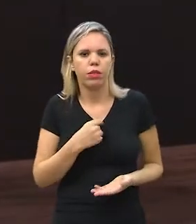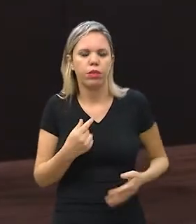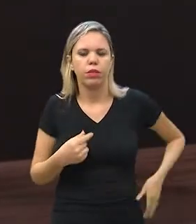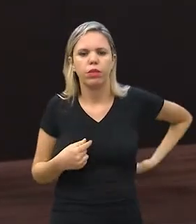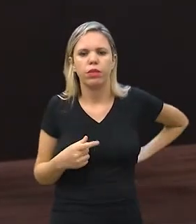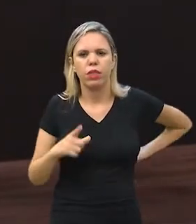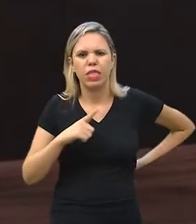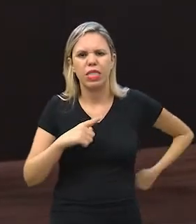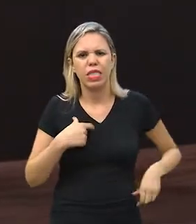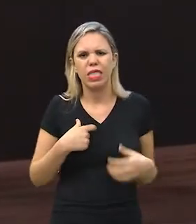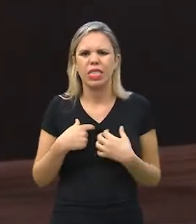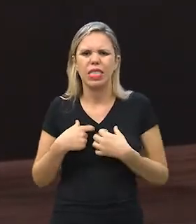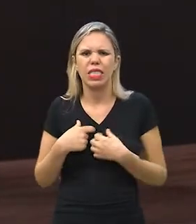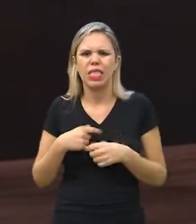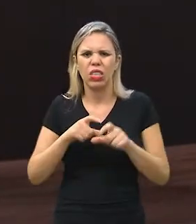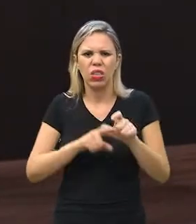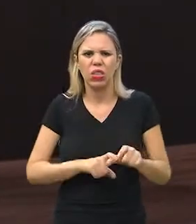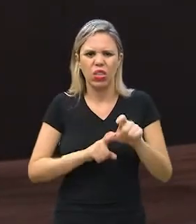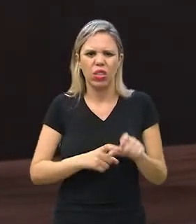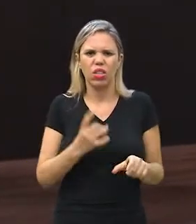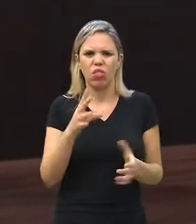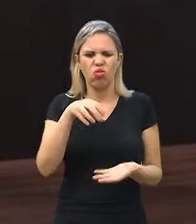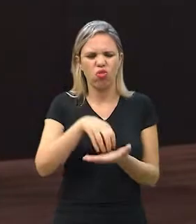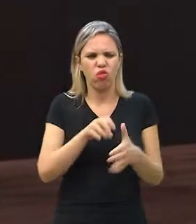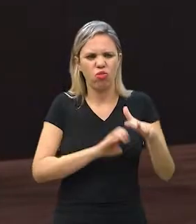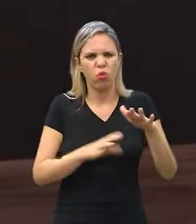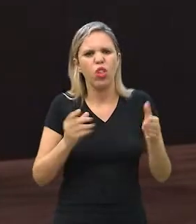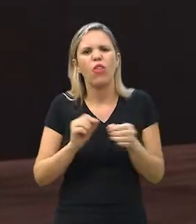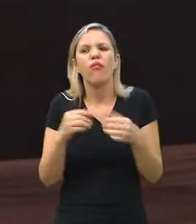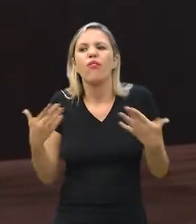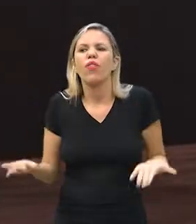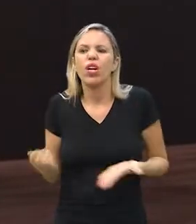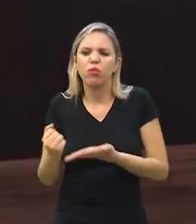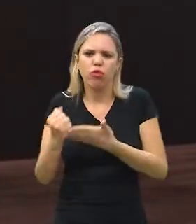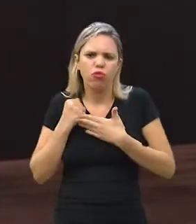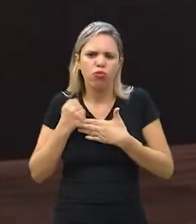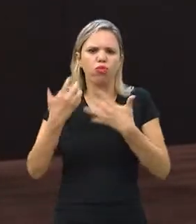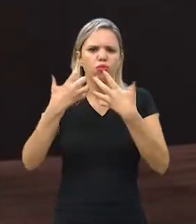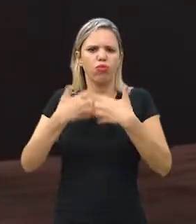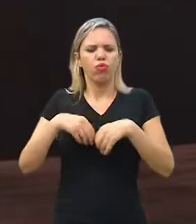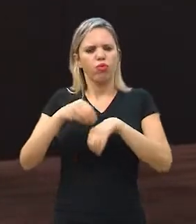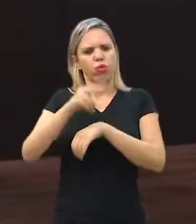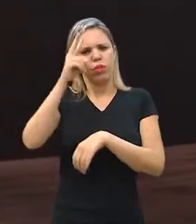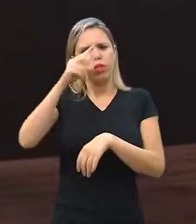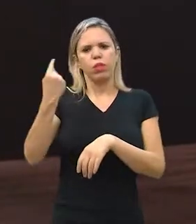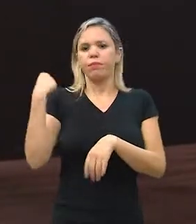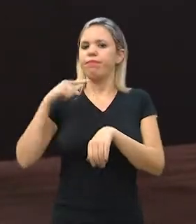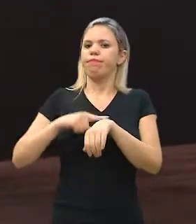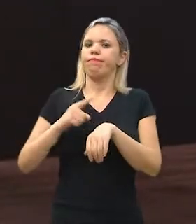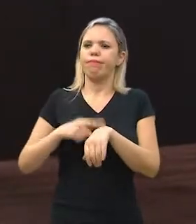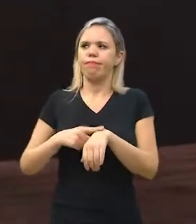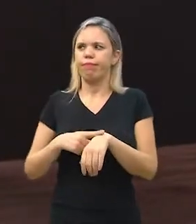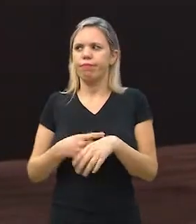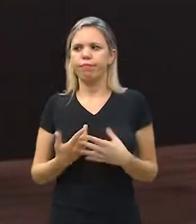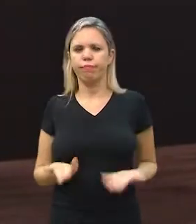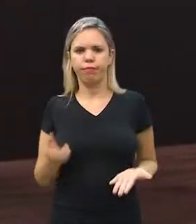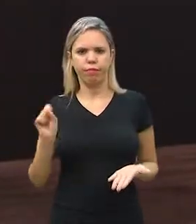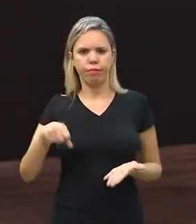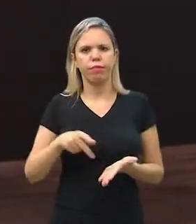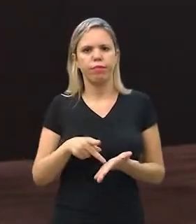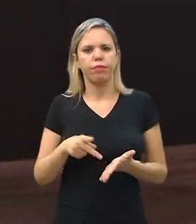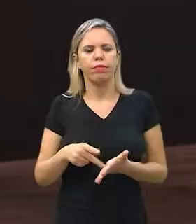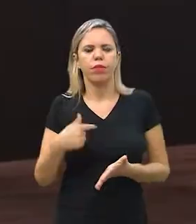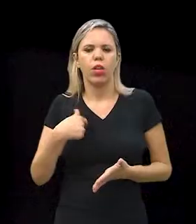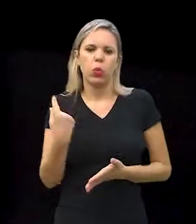falou isso para ele, olha, eu tô com os ovos tudo numa cesta só, o que eu faço? Dá para lembrar um pouquinho daquele